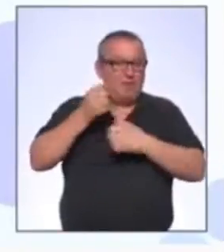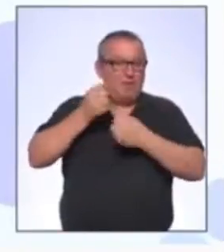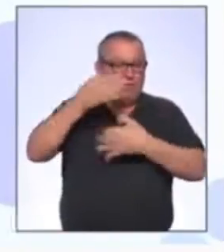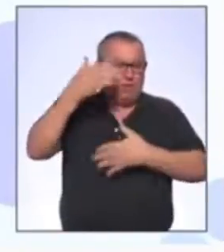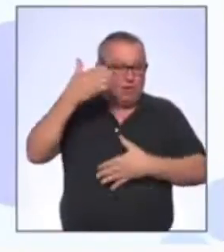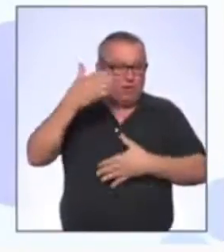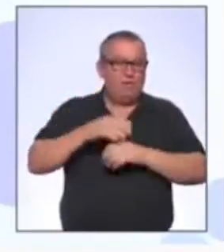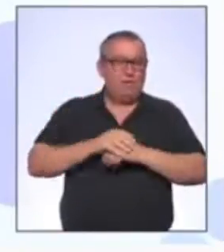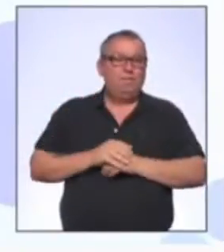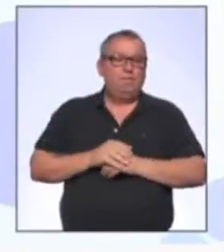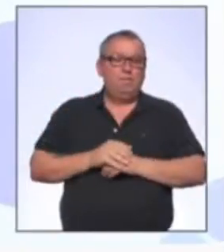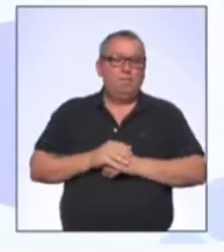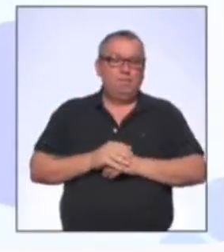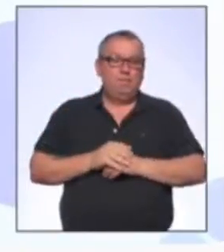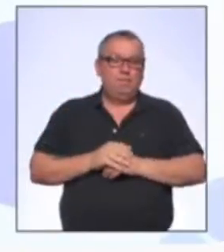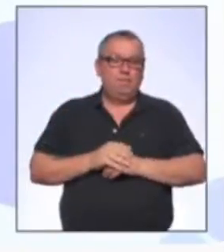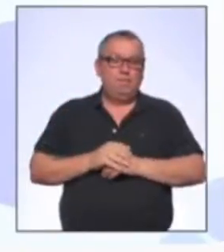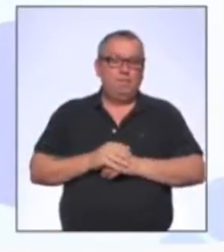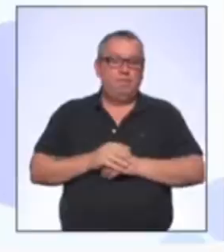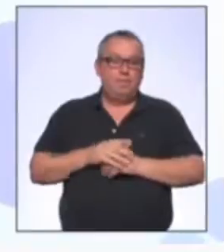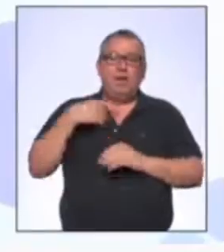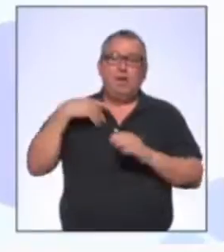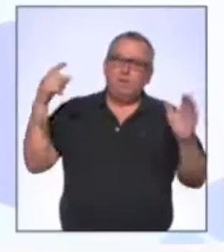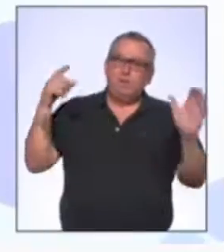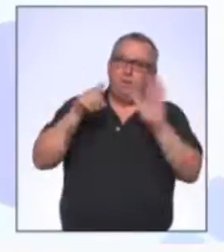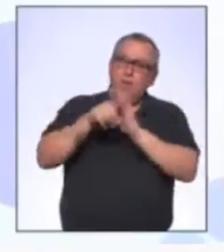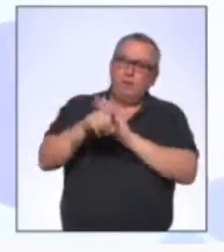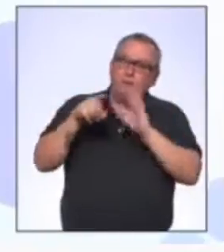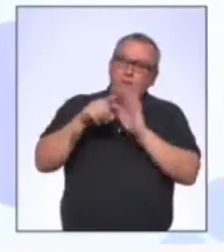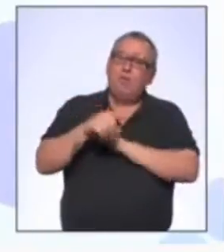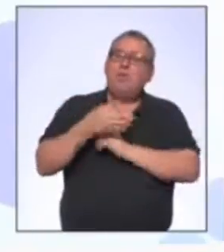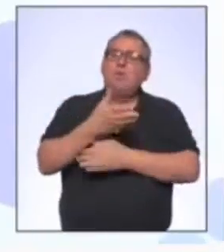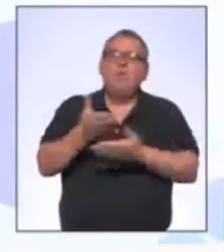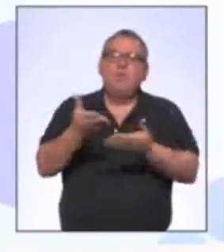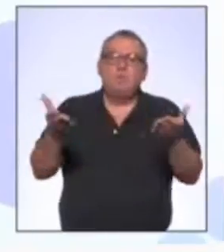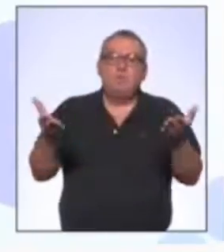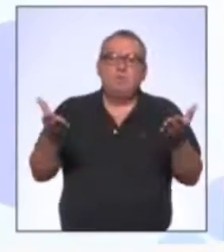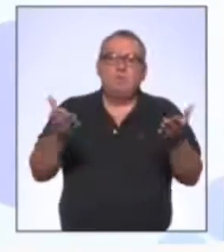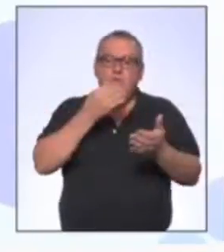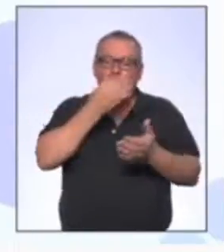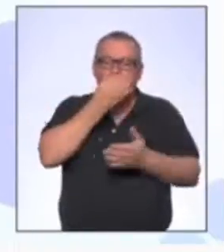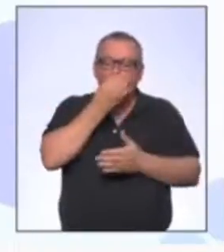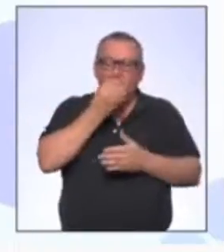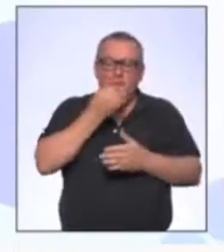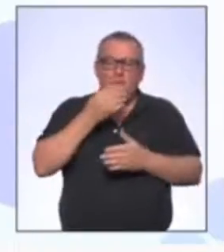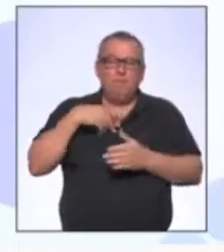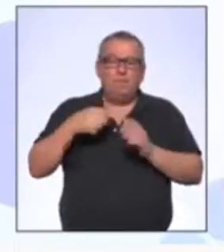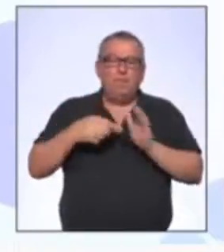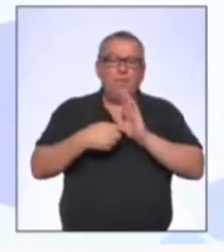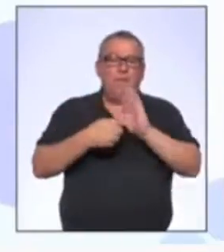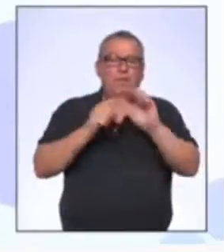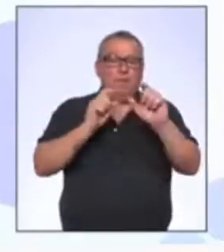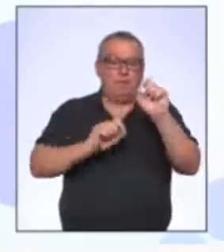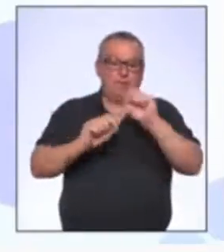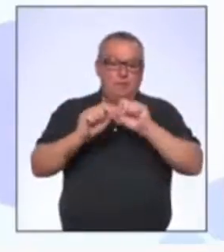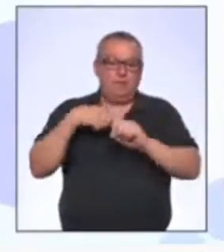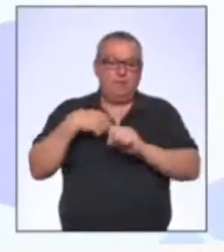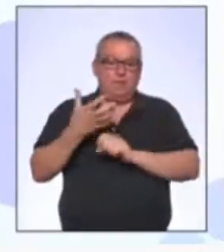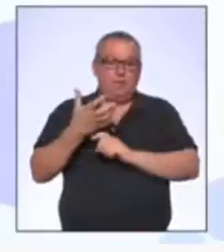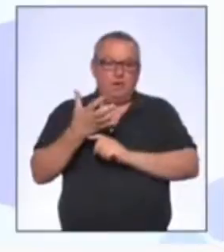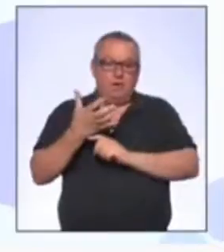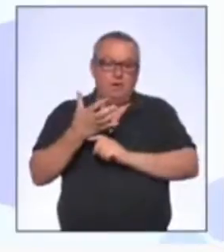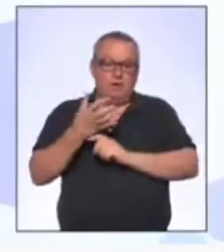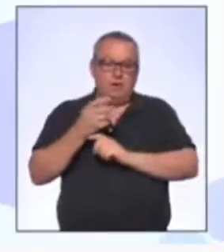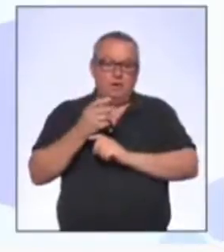sete vamos lá oi e aí eu pergunto para vocês e já deixa o que eu quero que